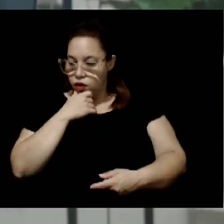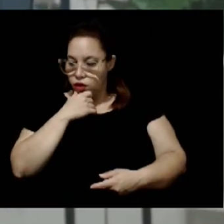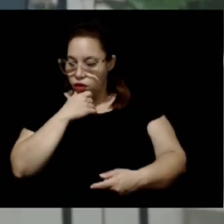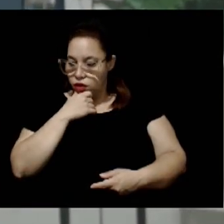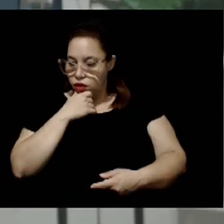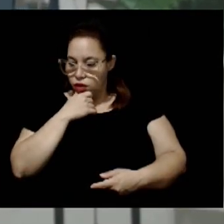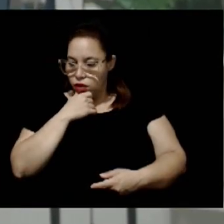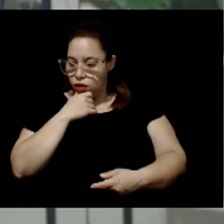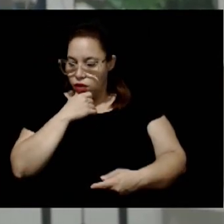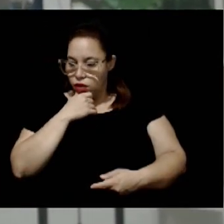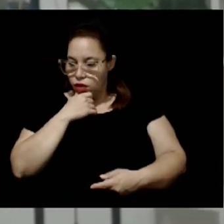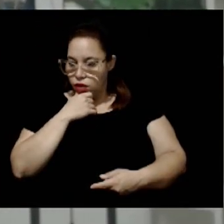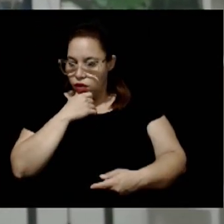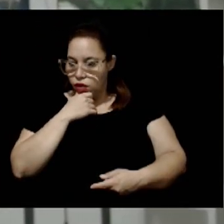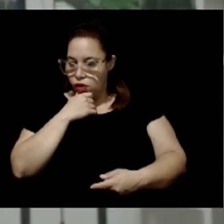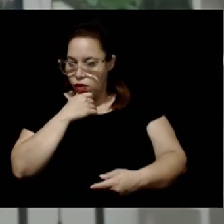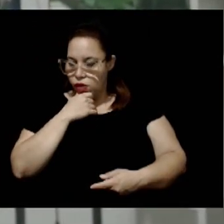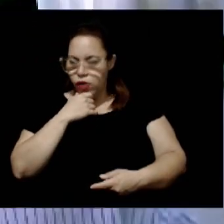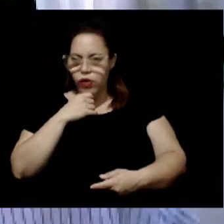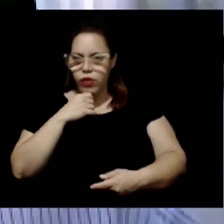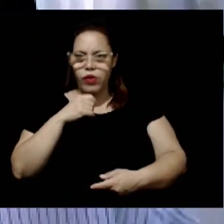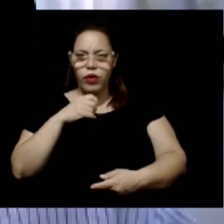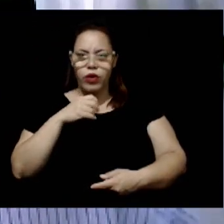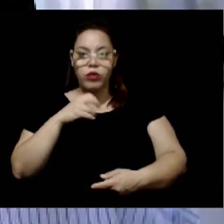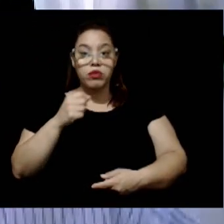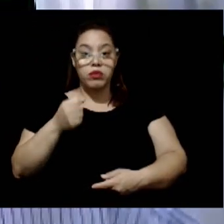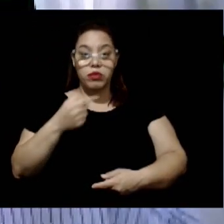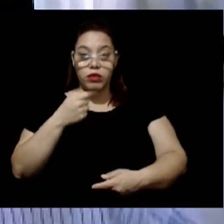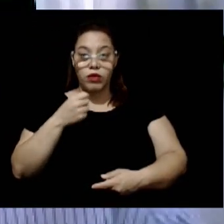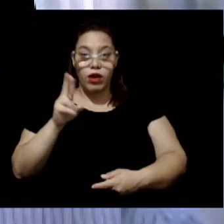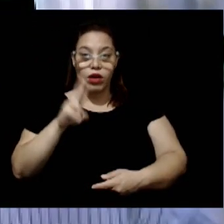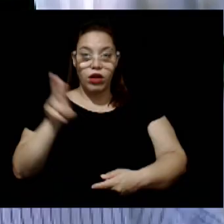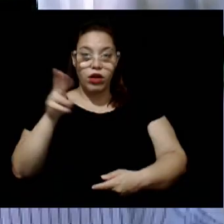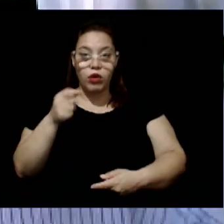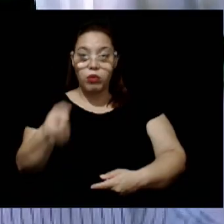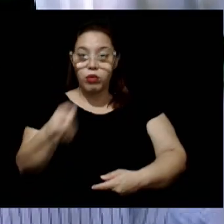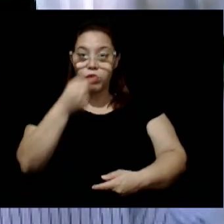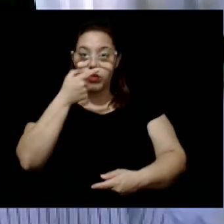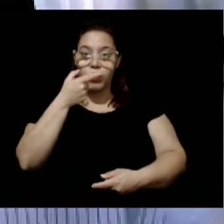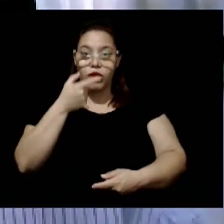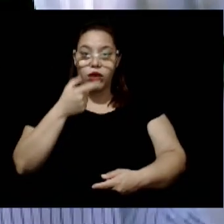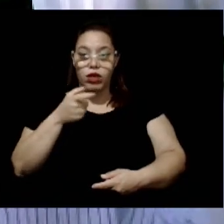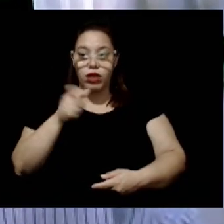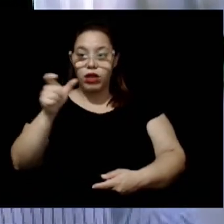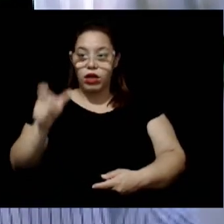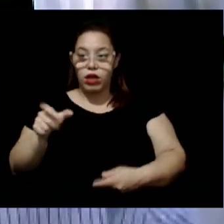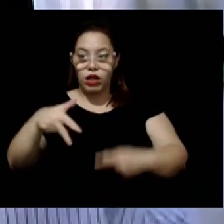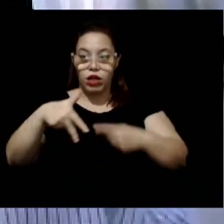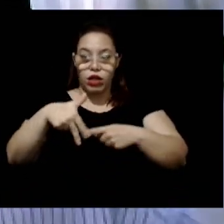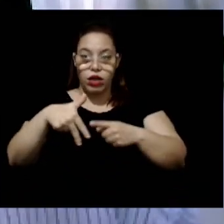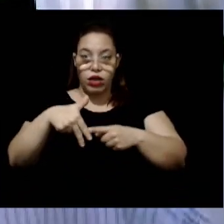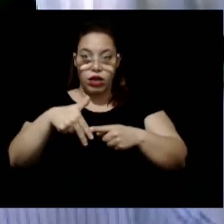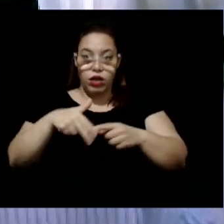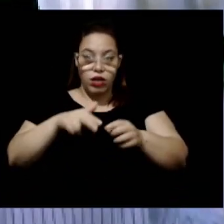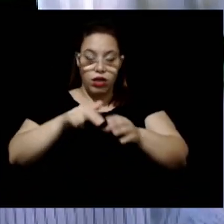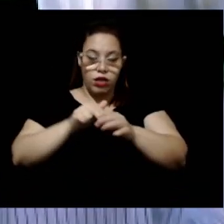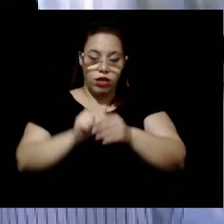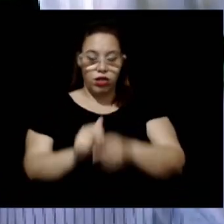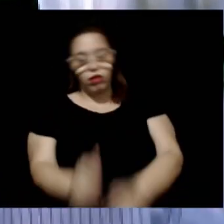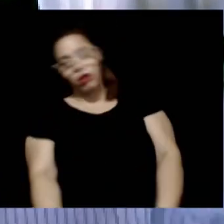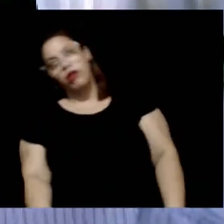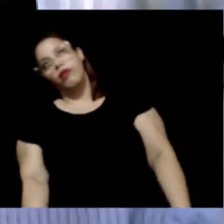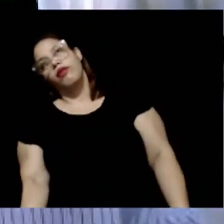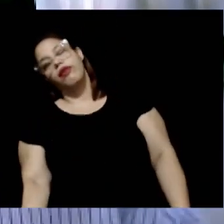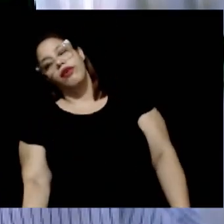não farmacológicas são mais úteis. Não adianta eu dar o remédio se a pessoa fica numa má postura o dia inteiro. Não adianta